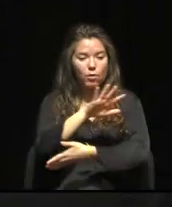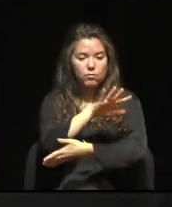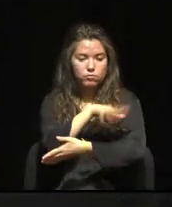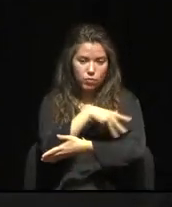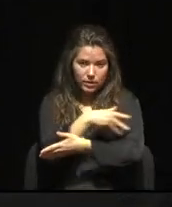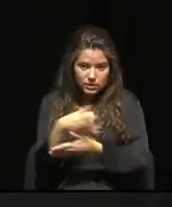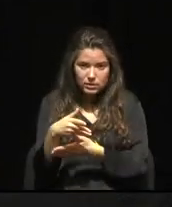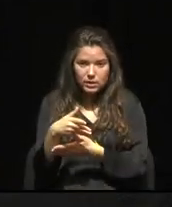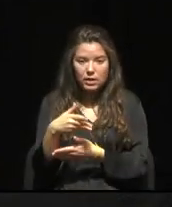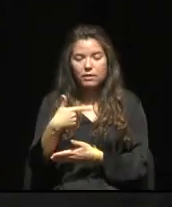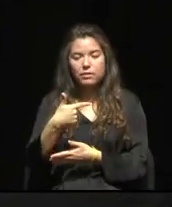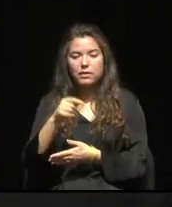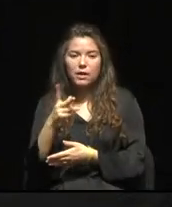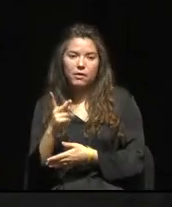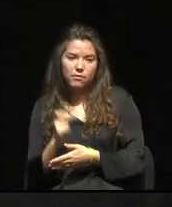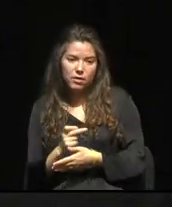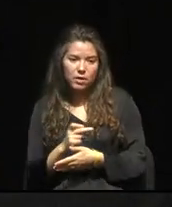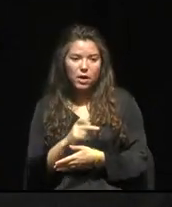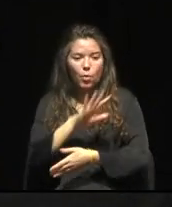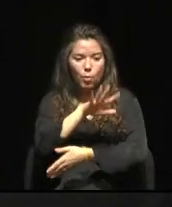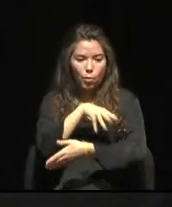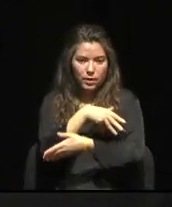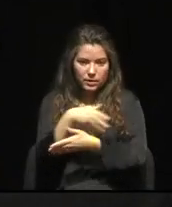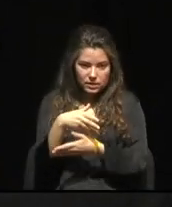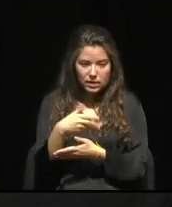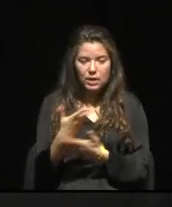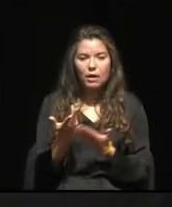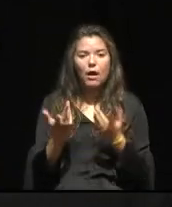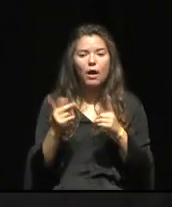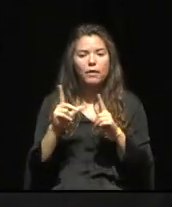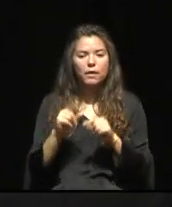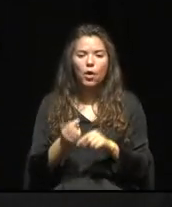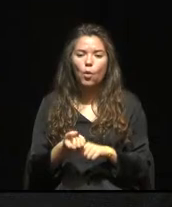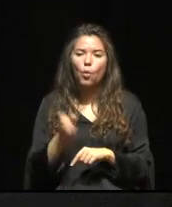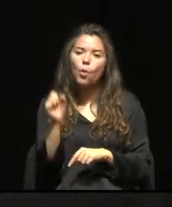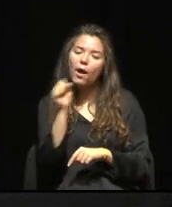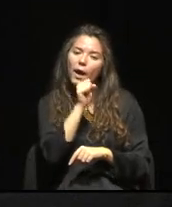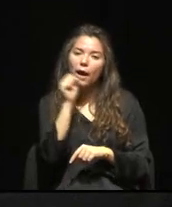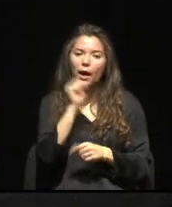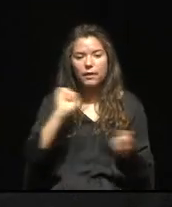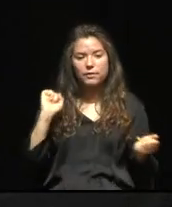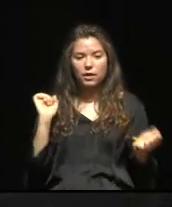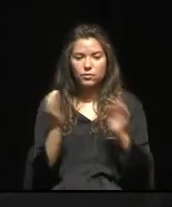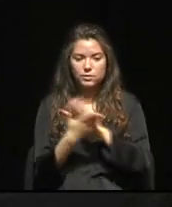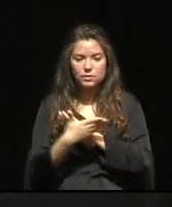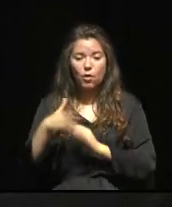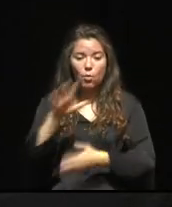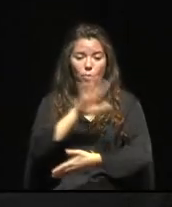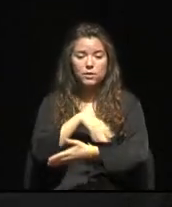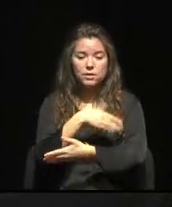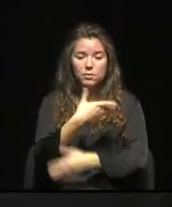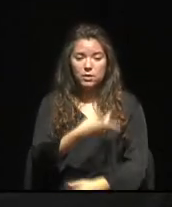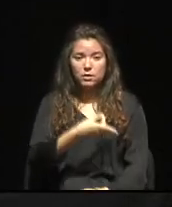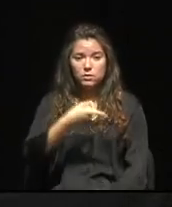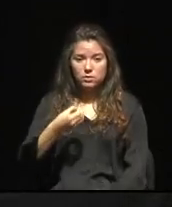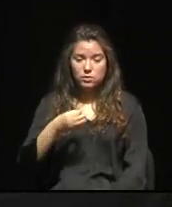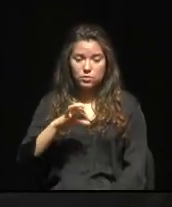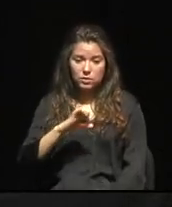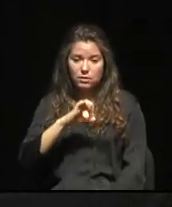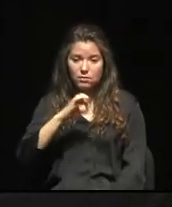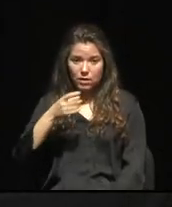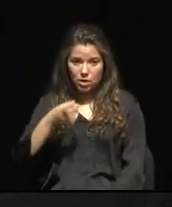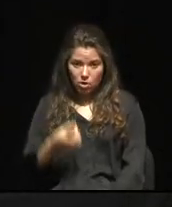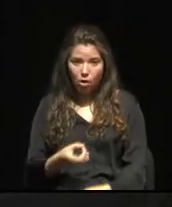contos Justiça flor arado poesia canto À Revolução poesia em 1989 vivências no